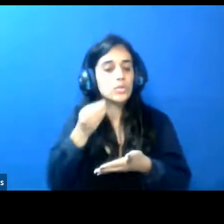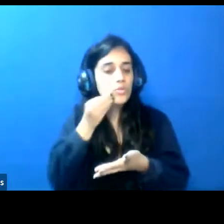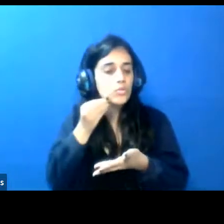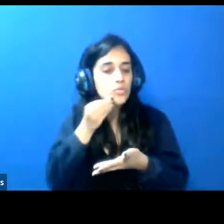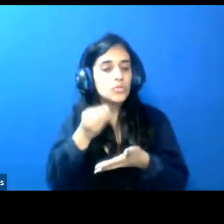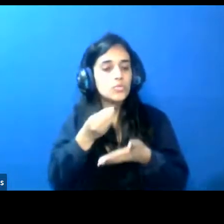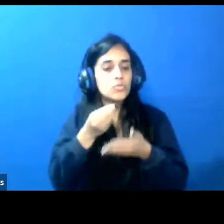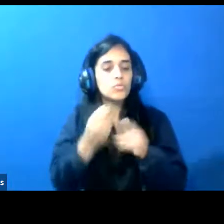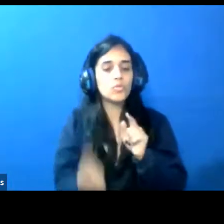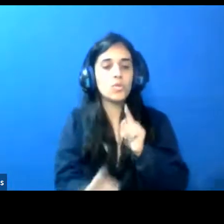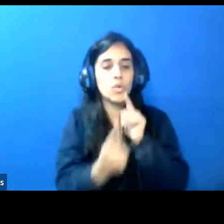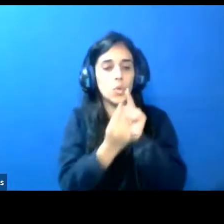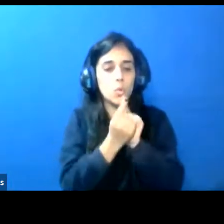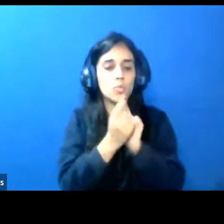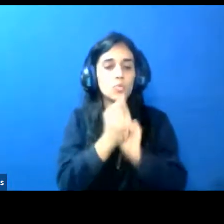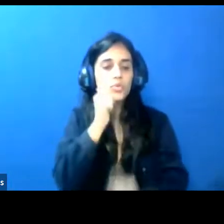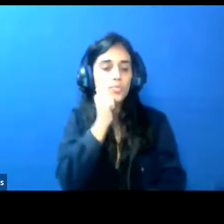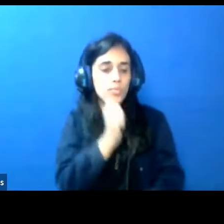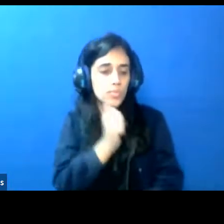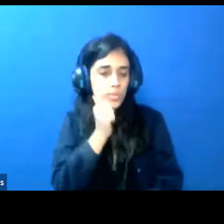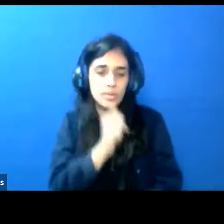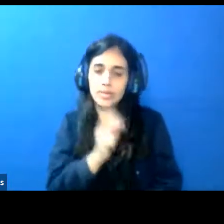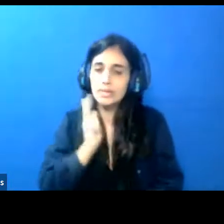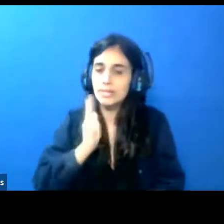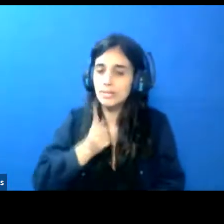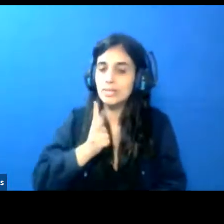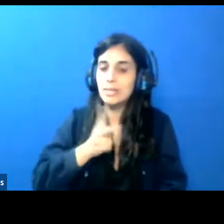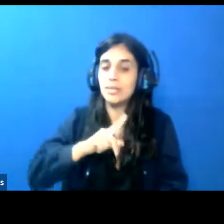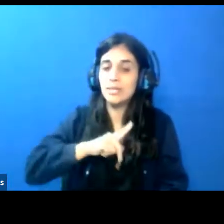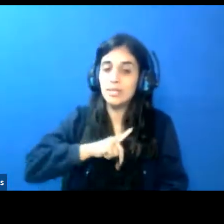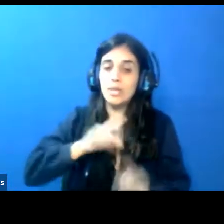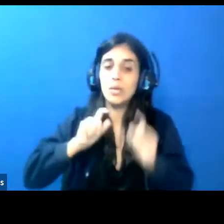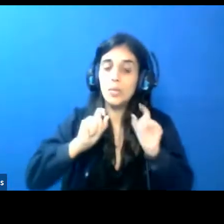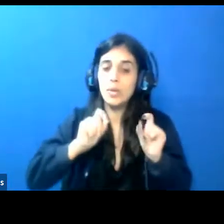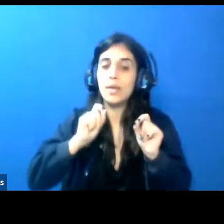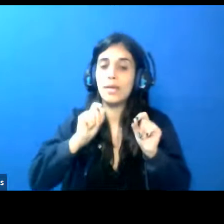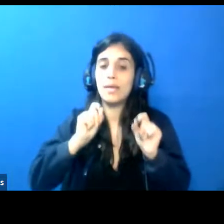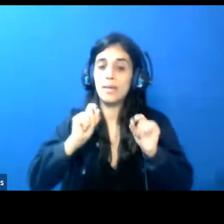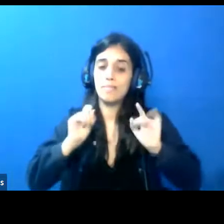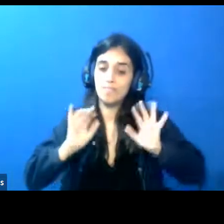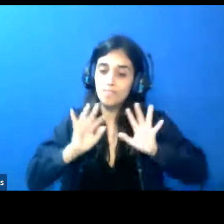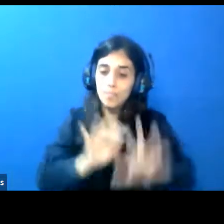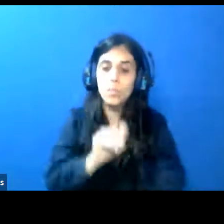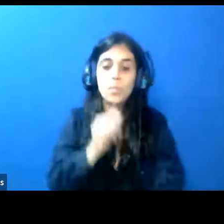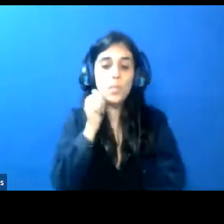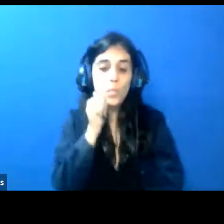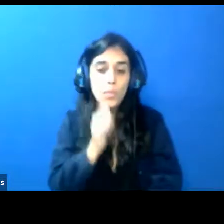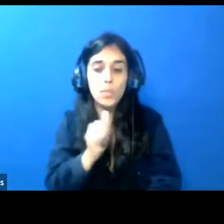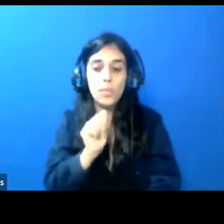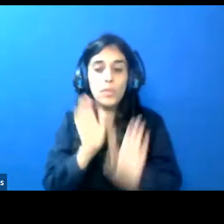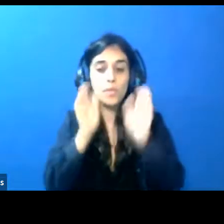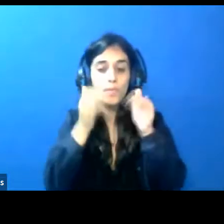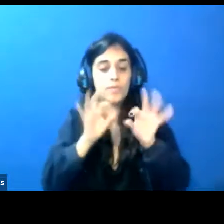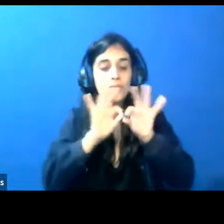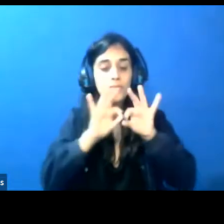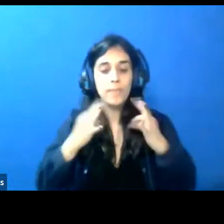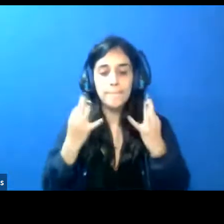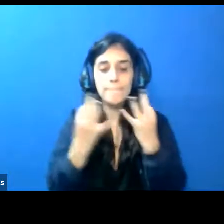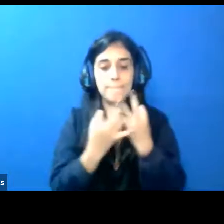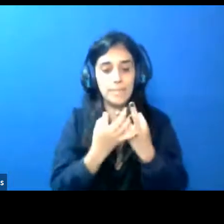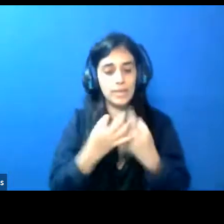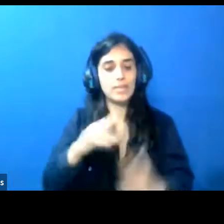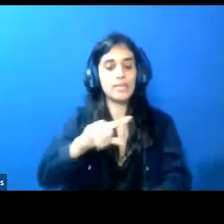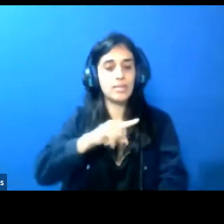de mulheres, sempre tem presente, de mulheres e homens, enfim, o encontro da família, sempre tem o presente